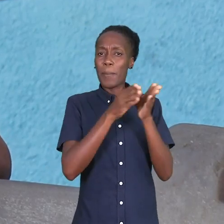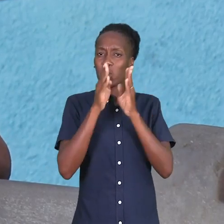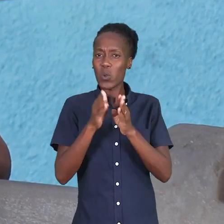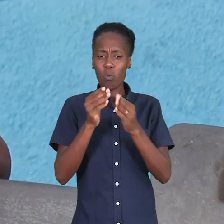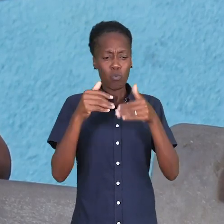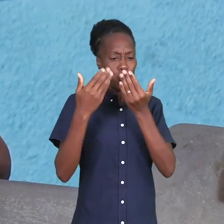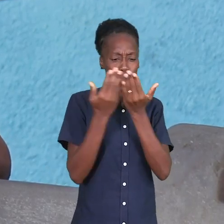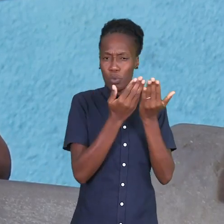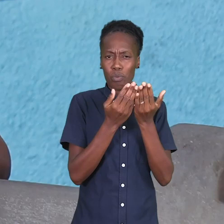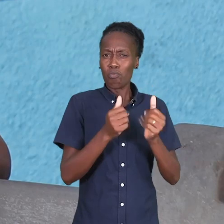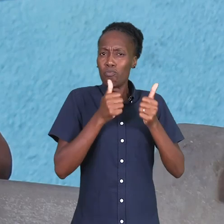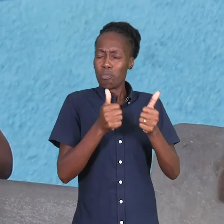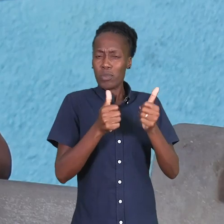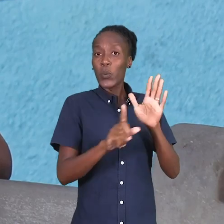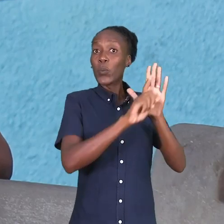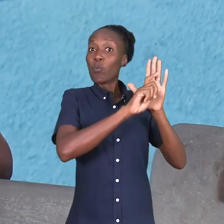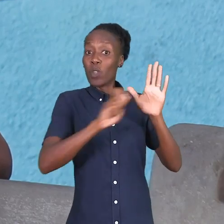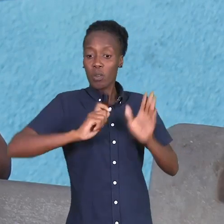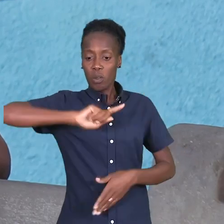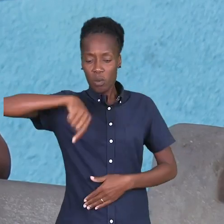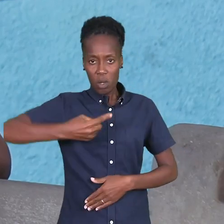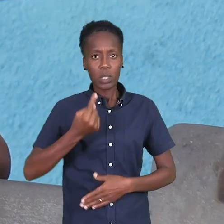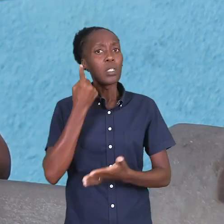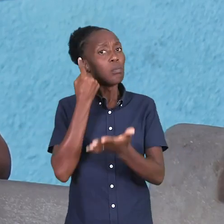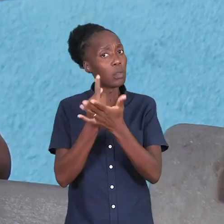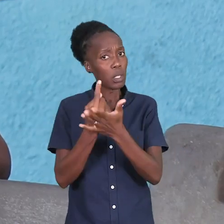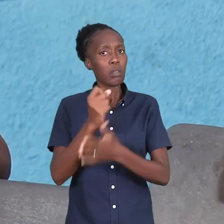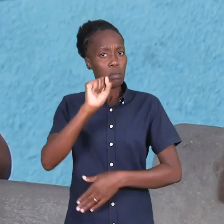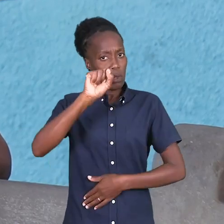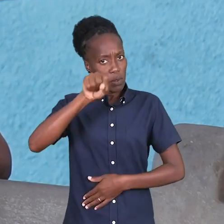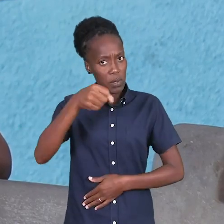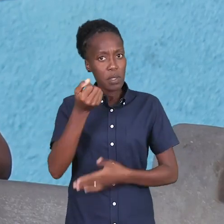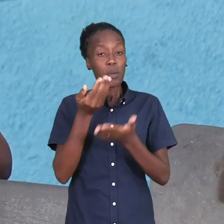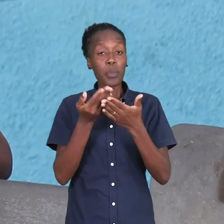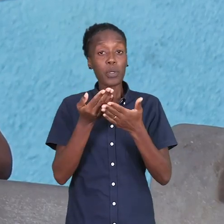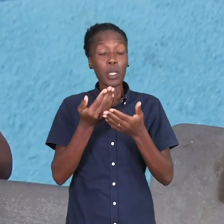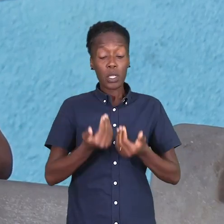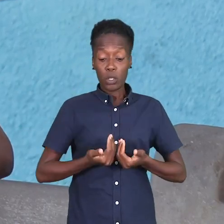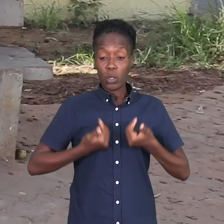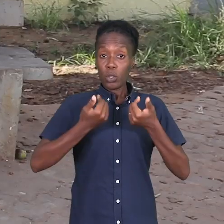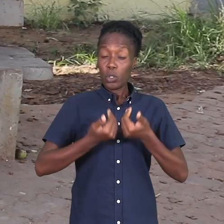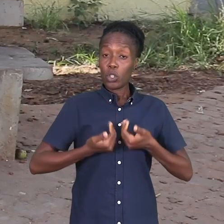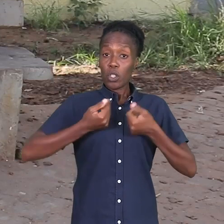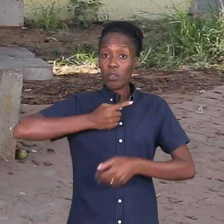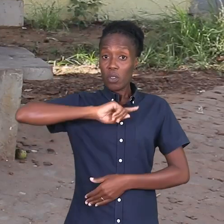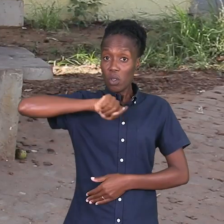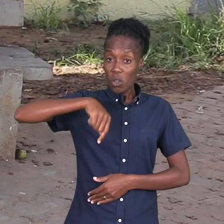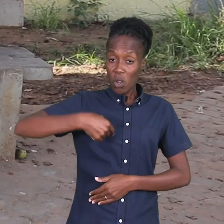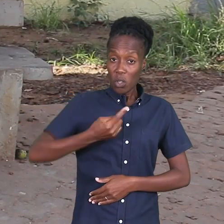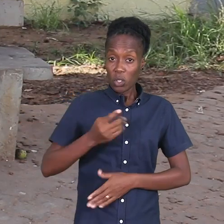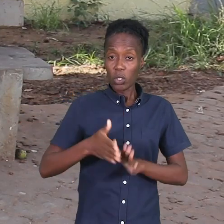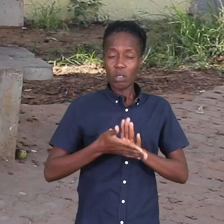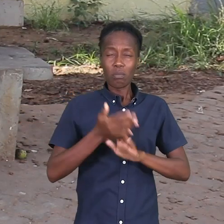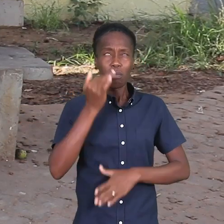sociedade é, primeiro, é muito importante, porque assim nós, como jovens, descobrimos aquele